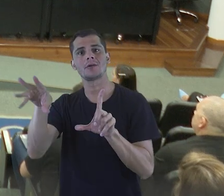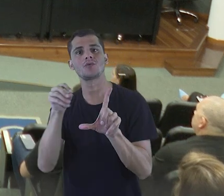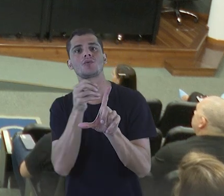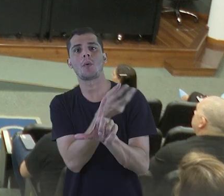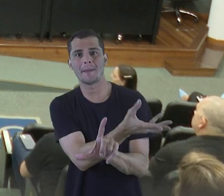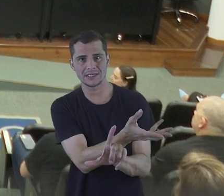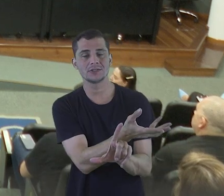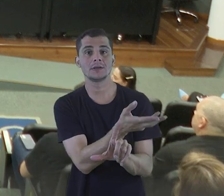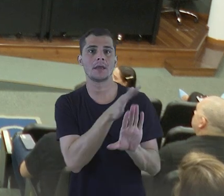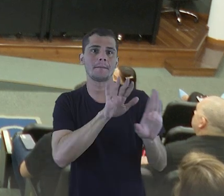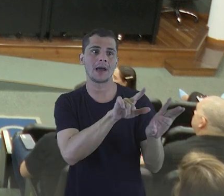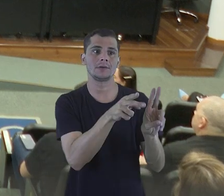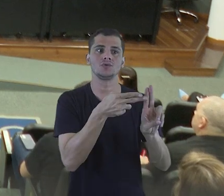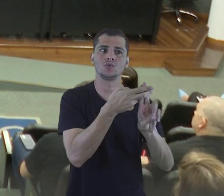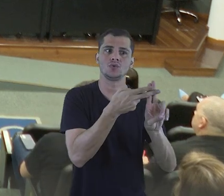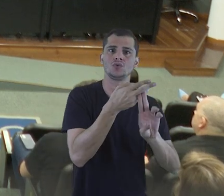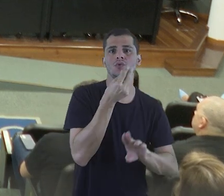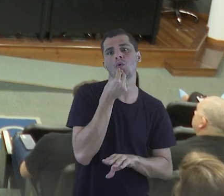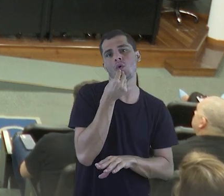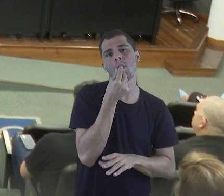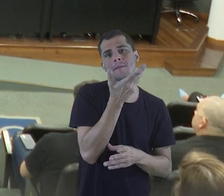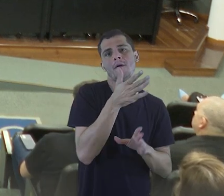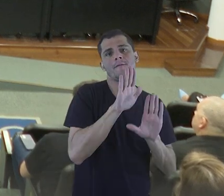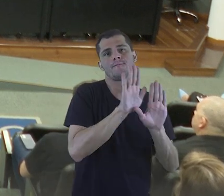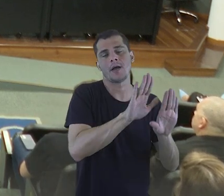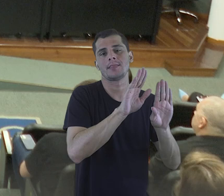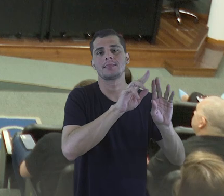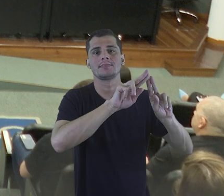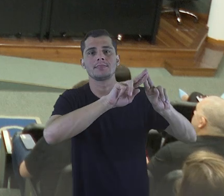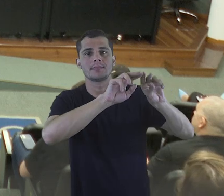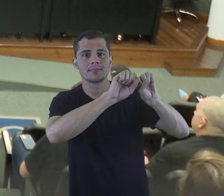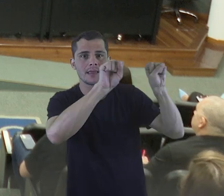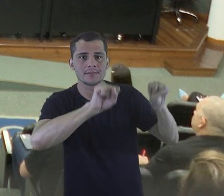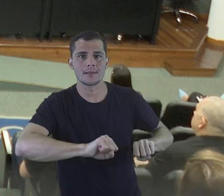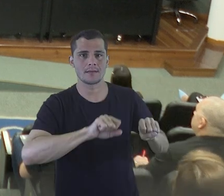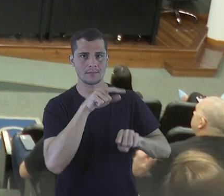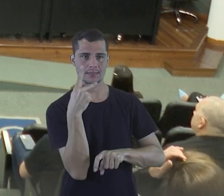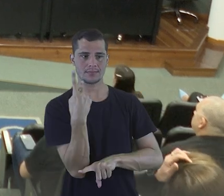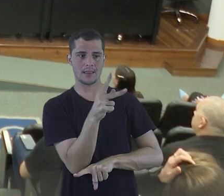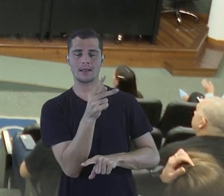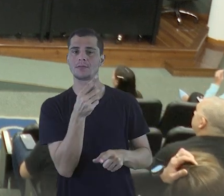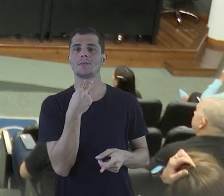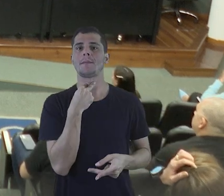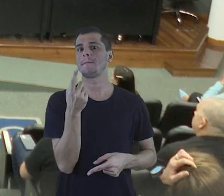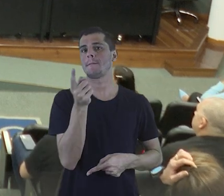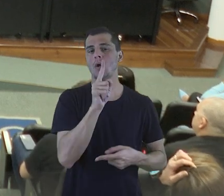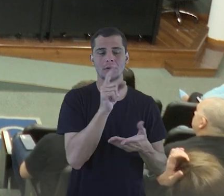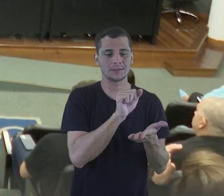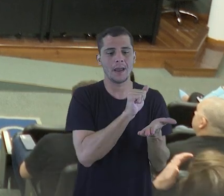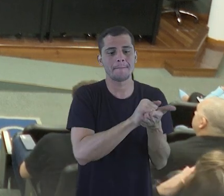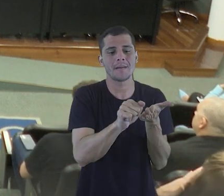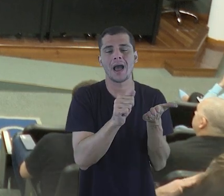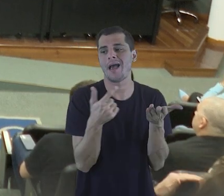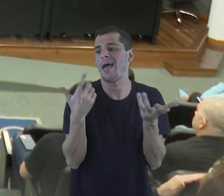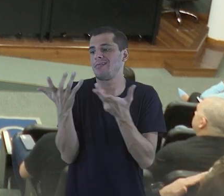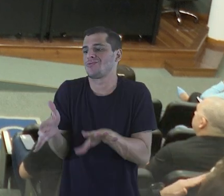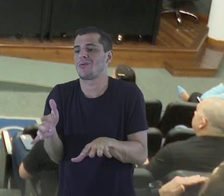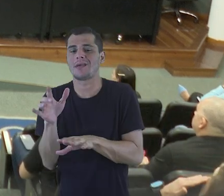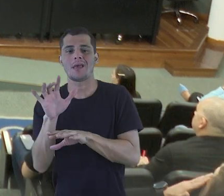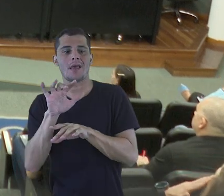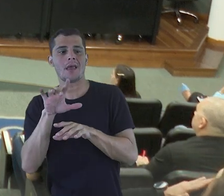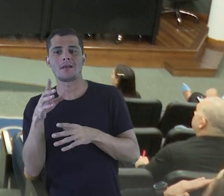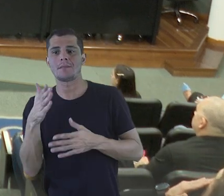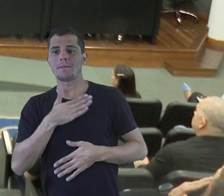tratamento e de divulgação disso vai anonimizar vai ficar no sistema e a pessoa agora não tem como eliminar isso eu não quero que o meu dado faça